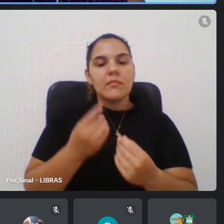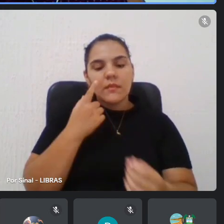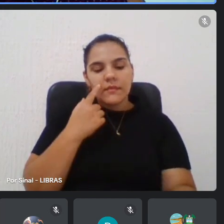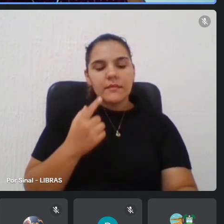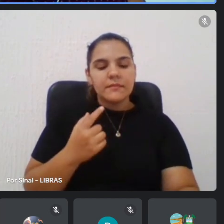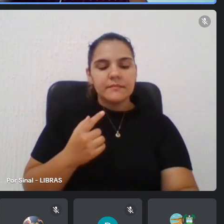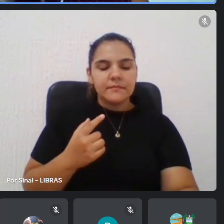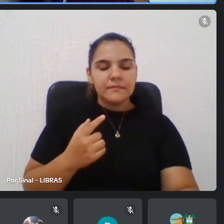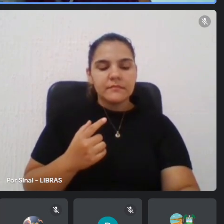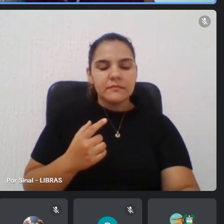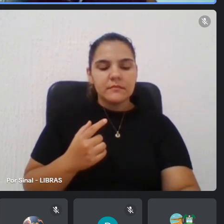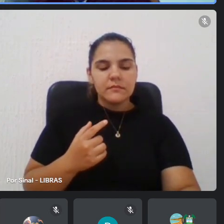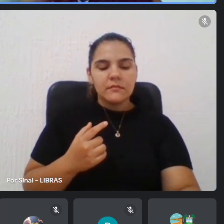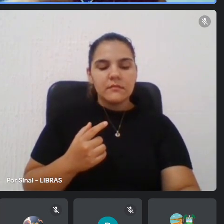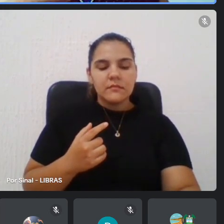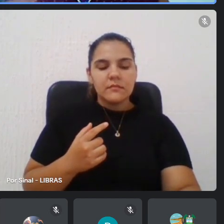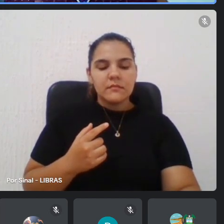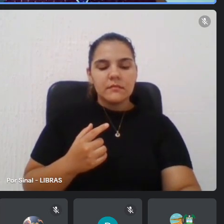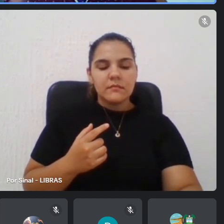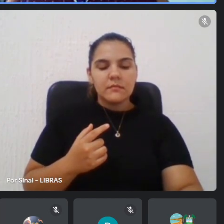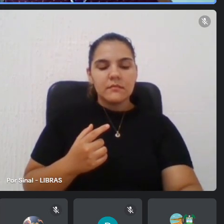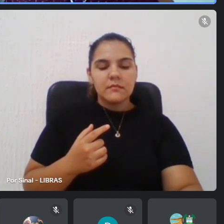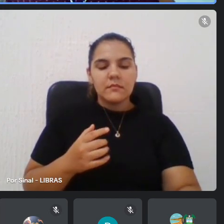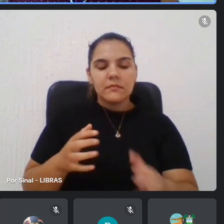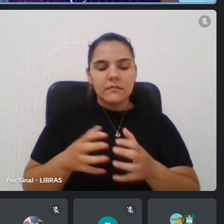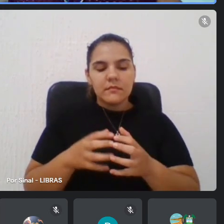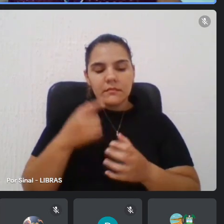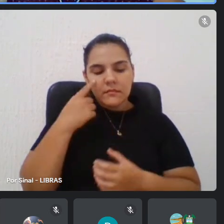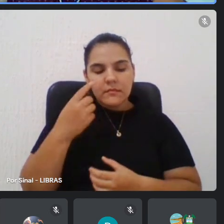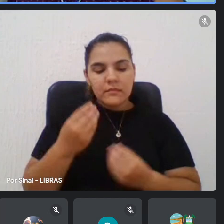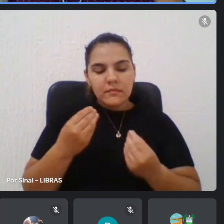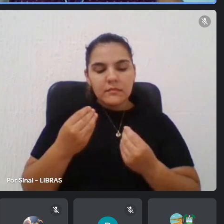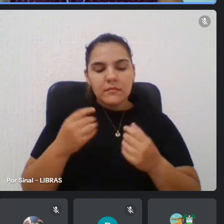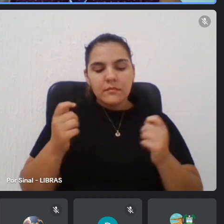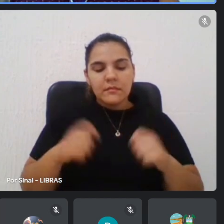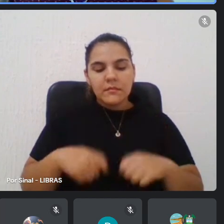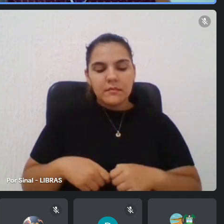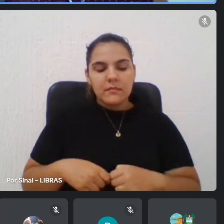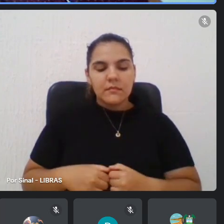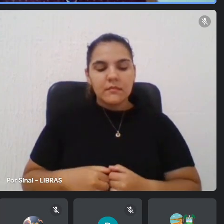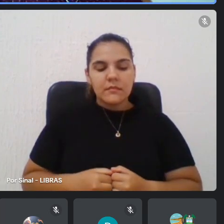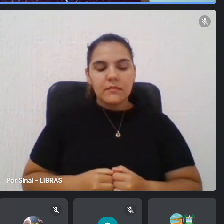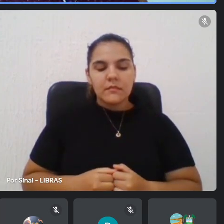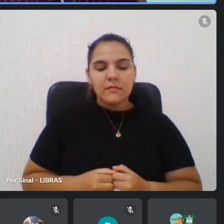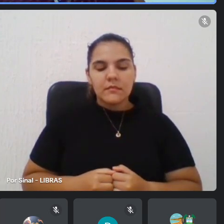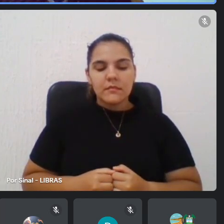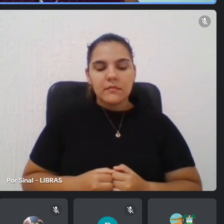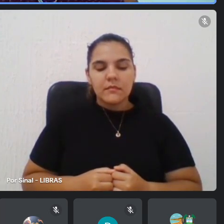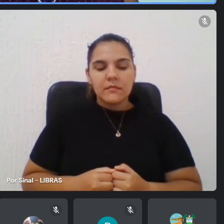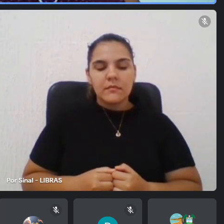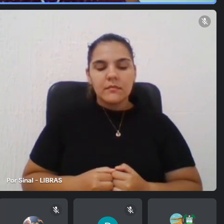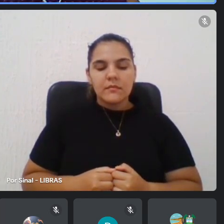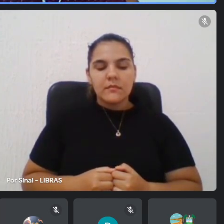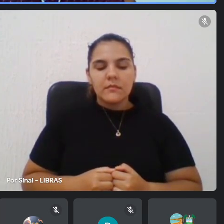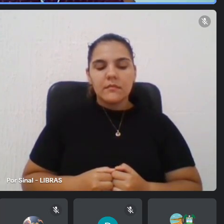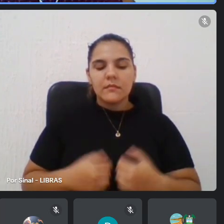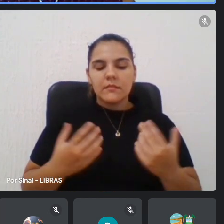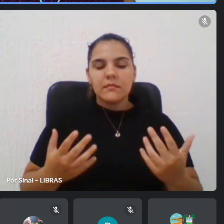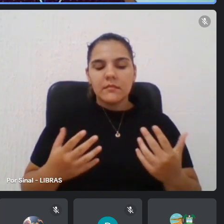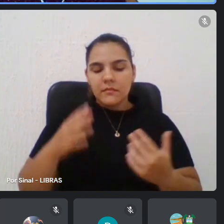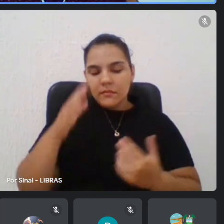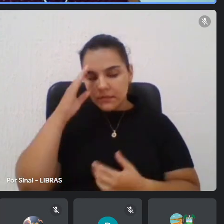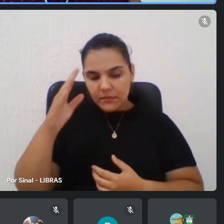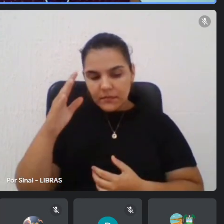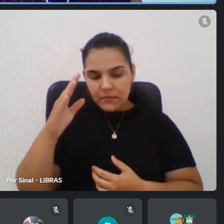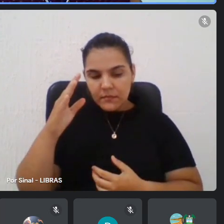colocava como uma possibilidade. Então, o filme tem vários caminhos como esse e principalmente a questão da preservação da memória mesmo,